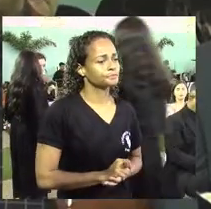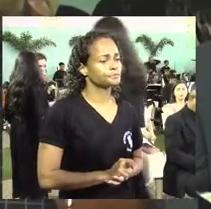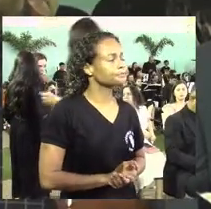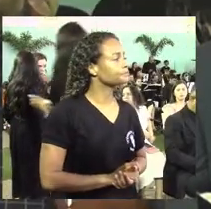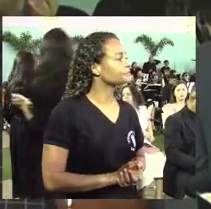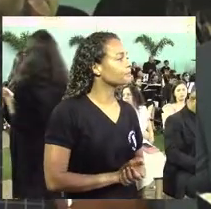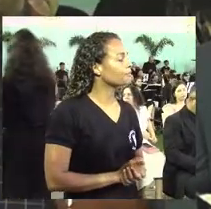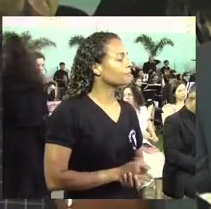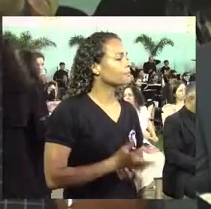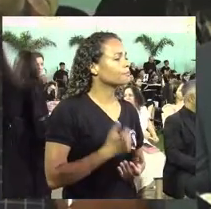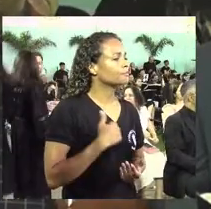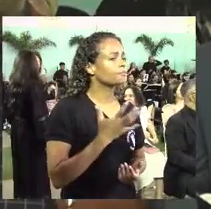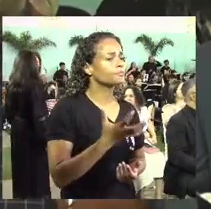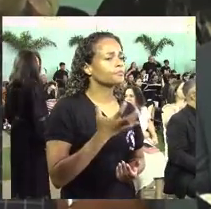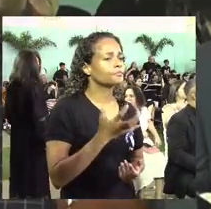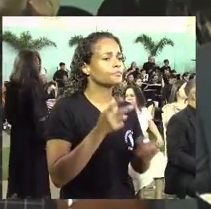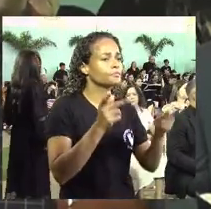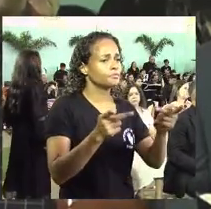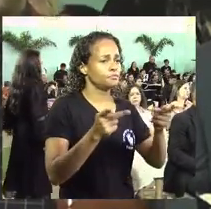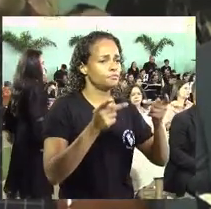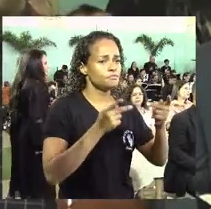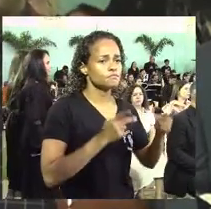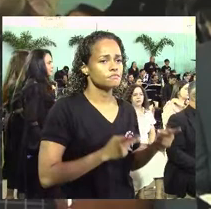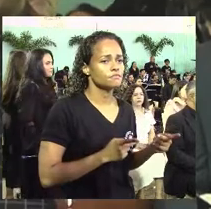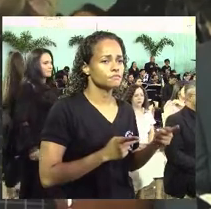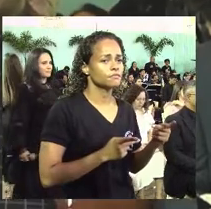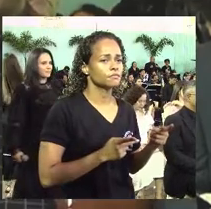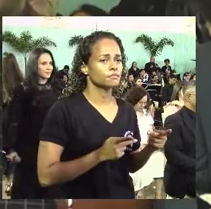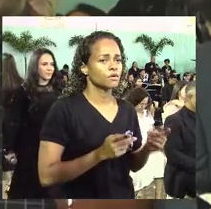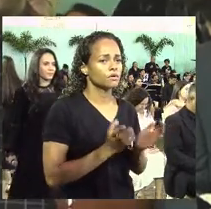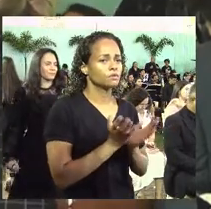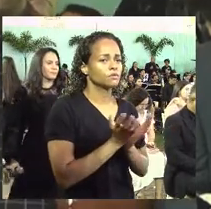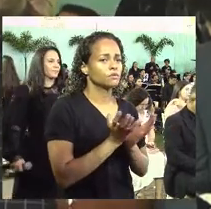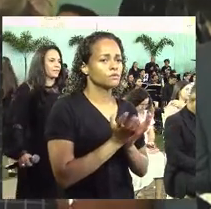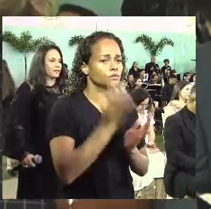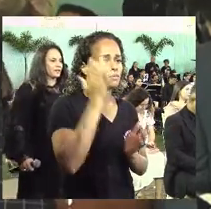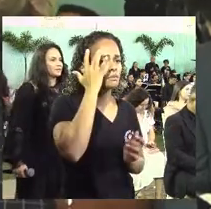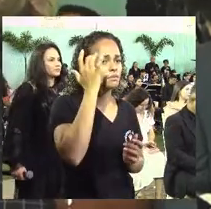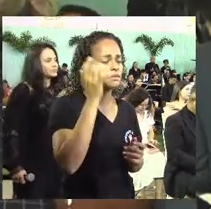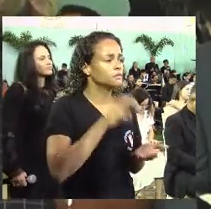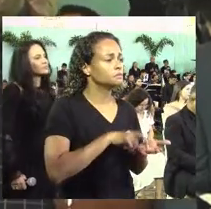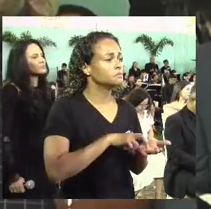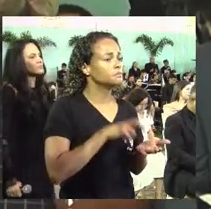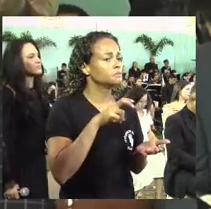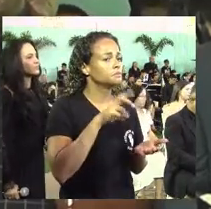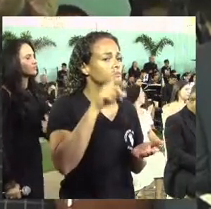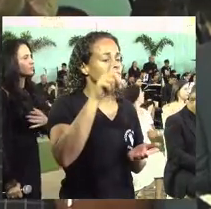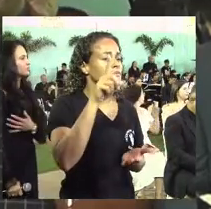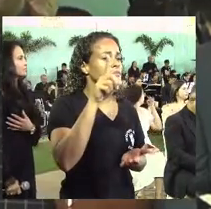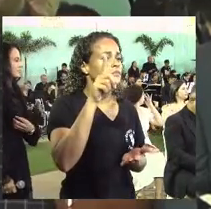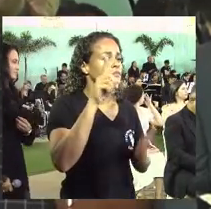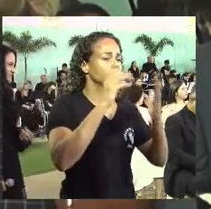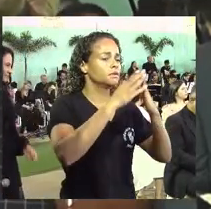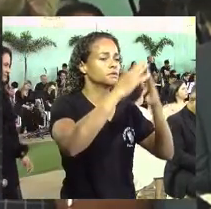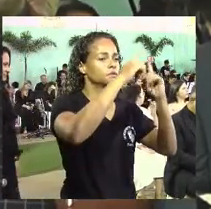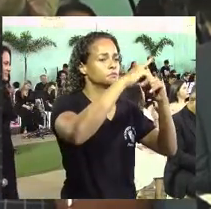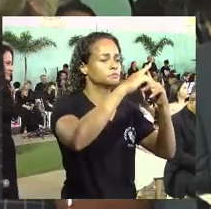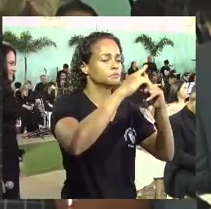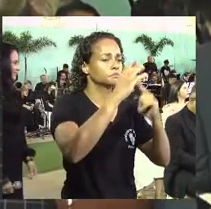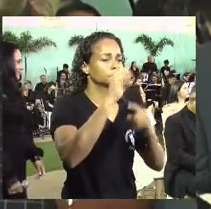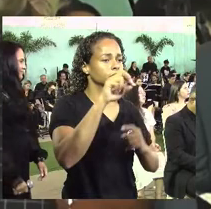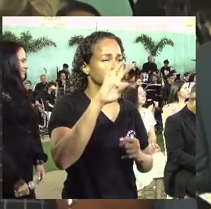Eu já queria antecipar o convite para o culto de amanhã pela manhã no templo central